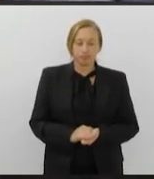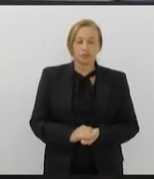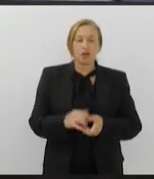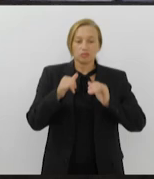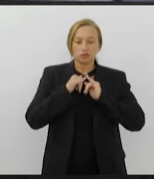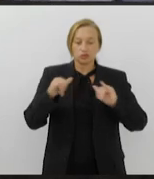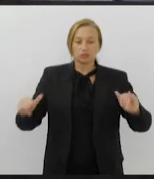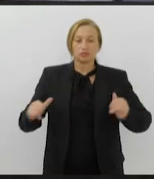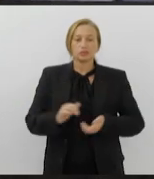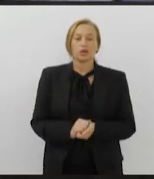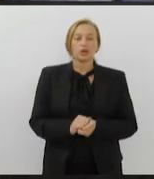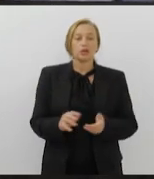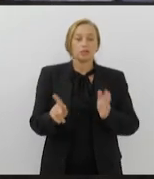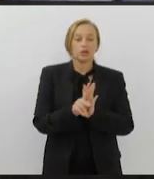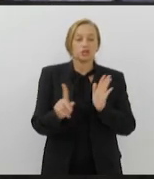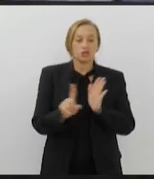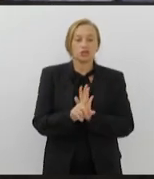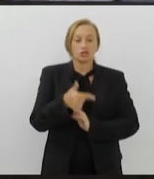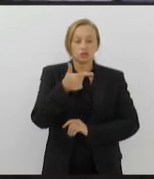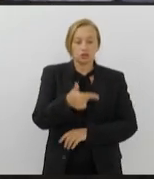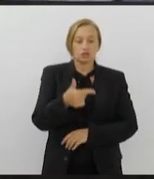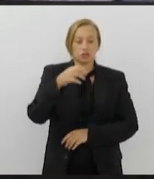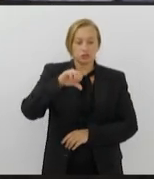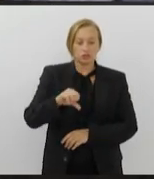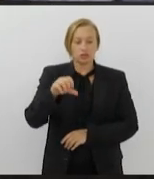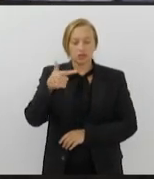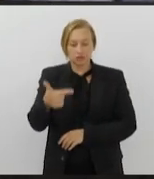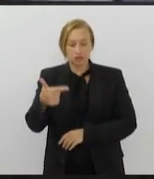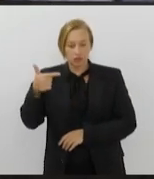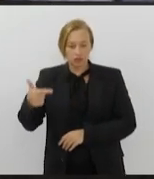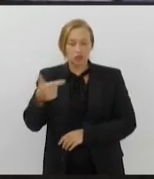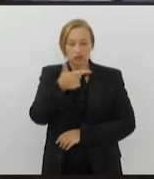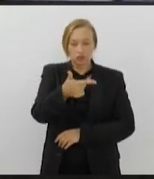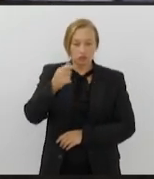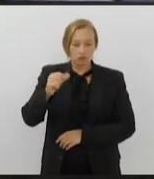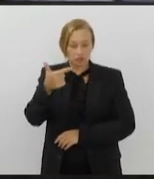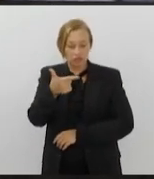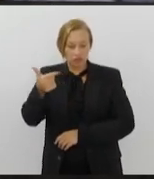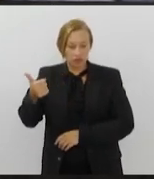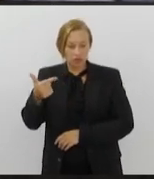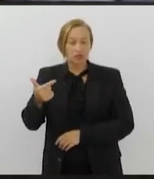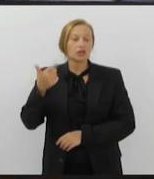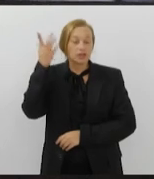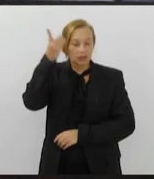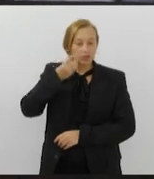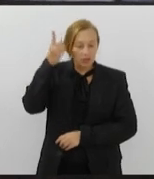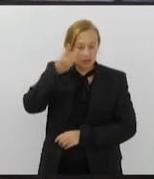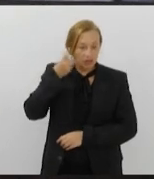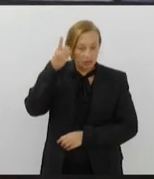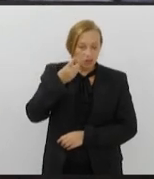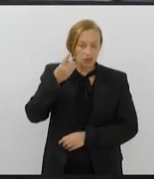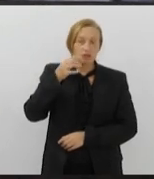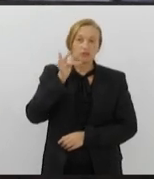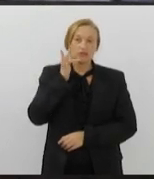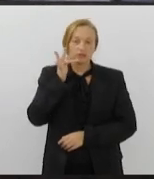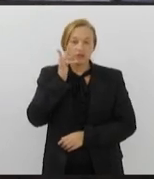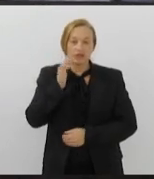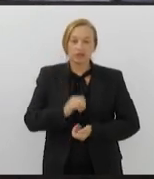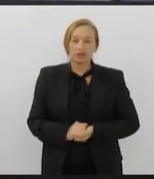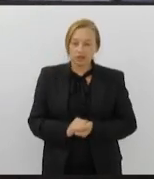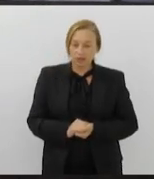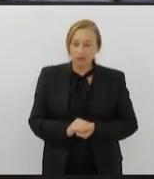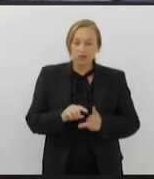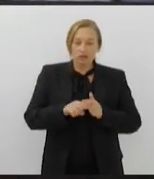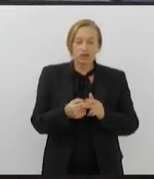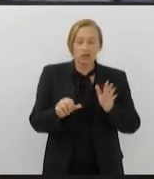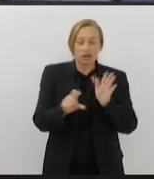Anuncio. Projeto de lei número 2.922, de 2020, de autoria do deputado Jorge Felipe Neto, que altera a lei